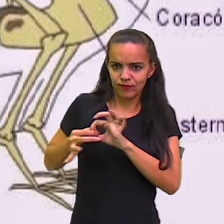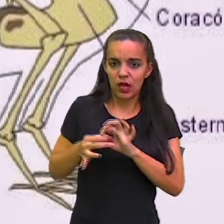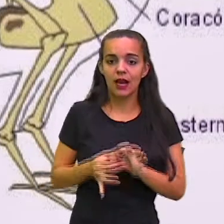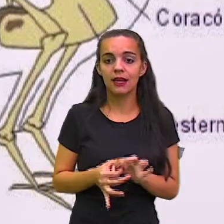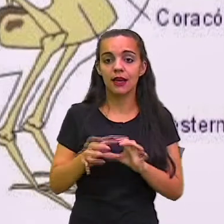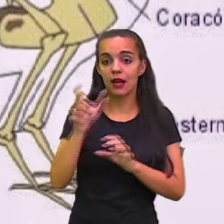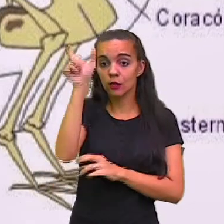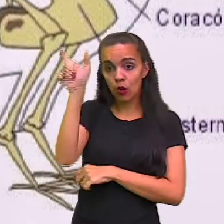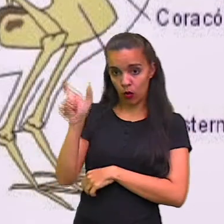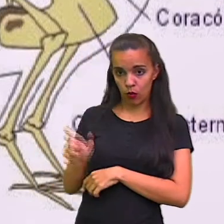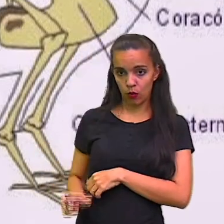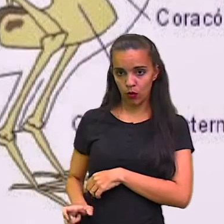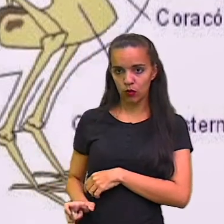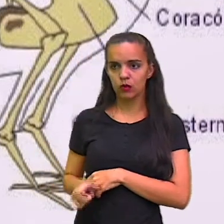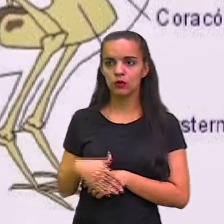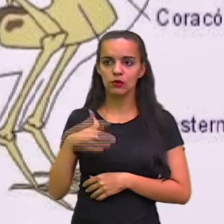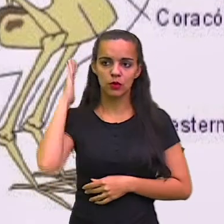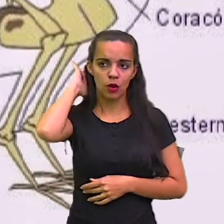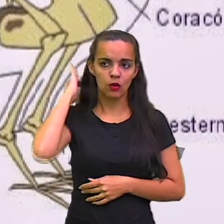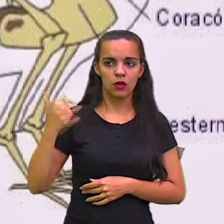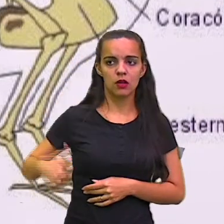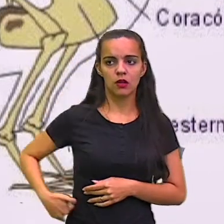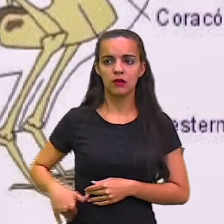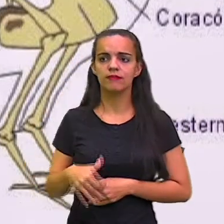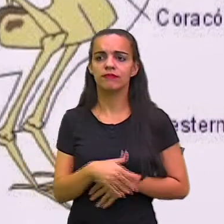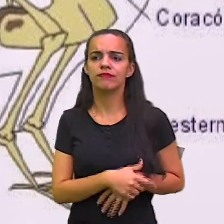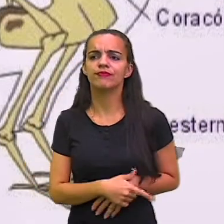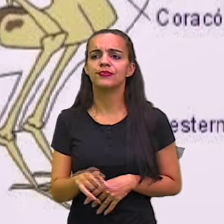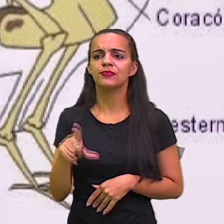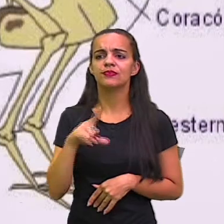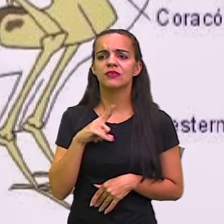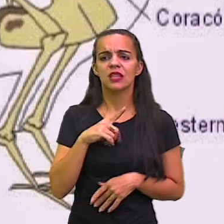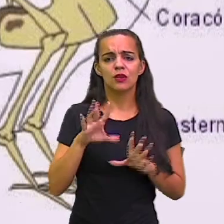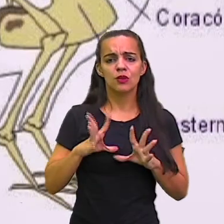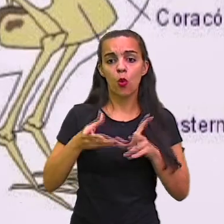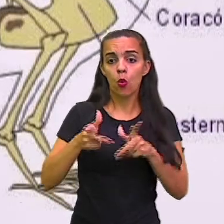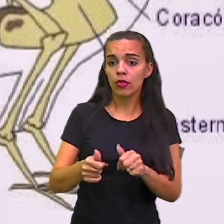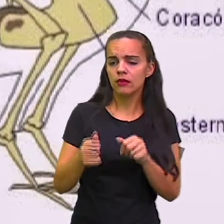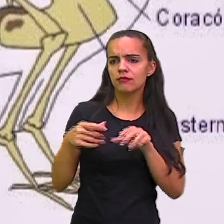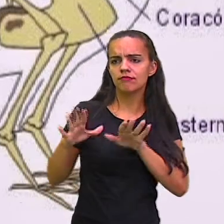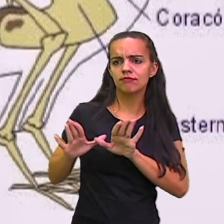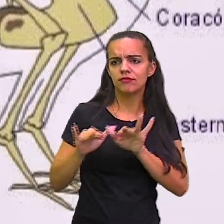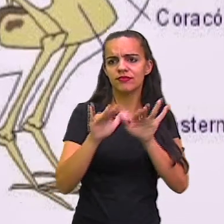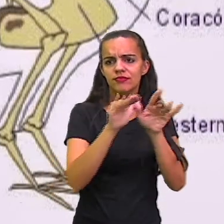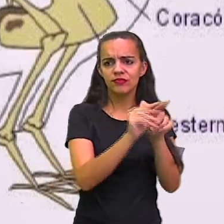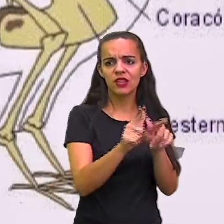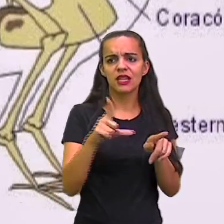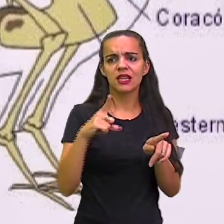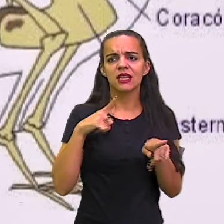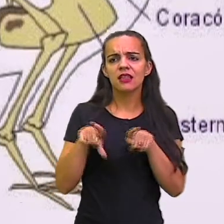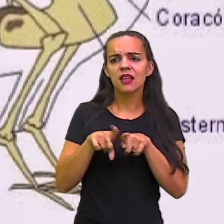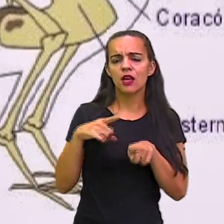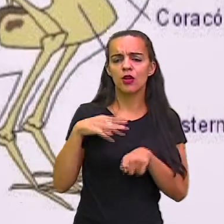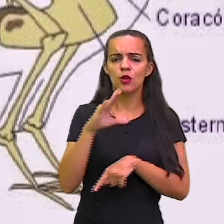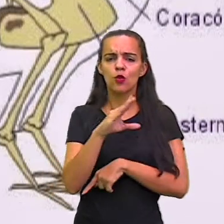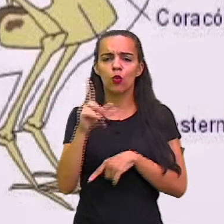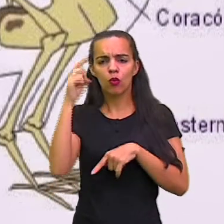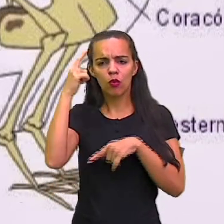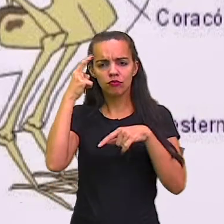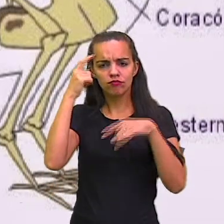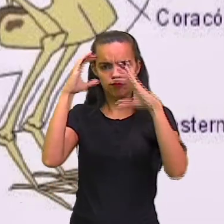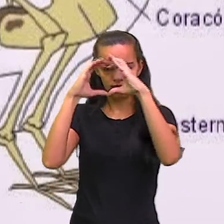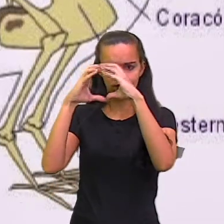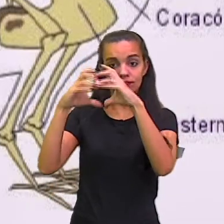o externo e a cintura peitoral as aves possuem o encéfalo bem